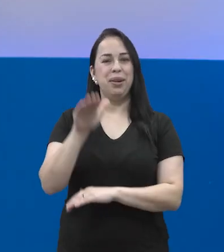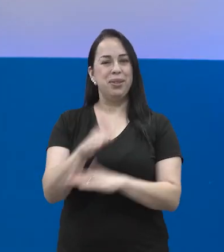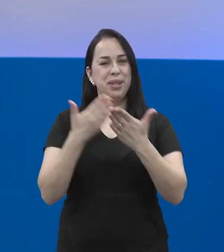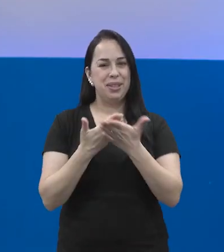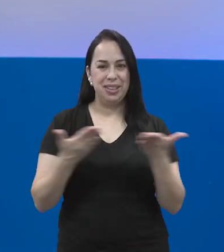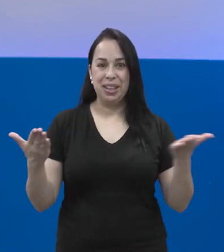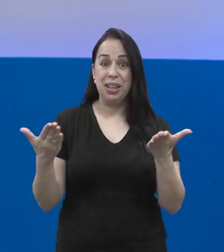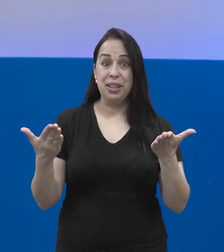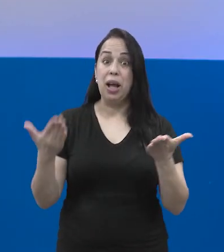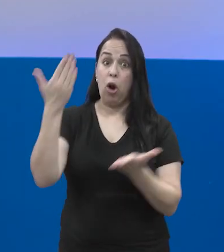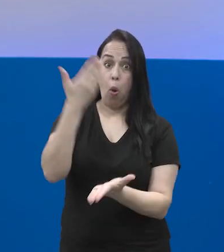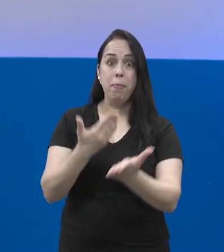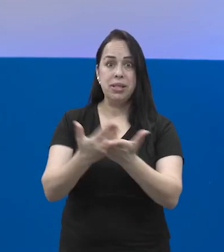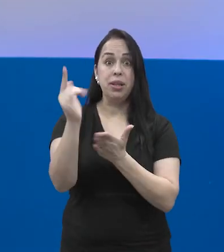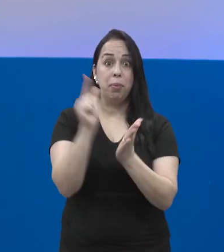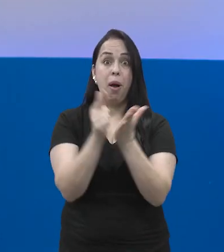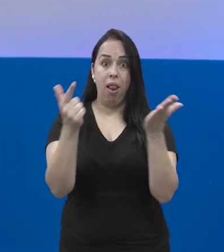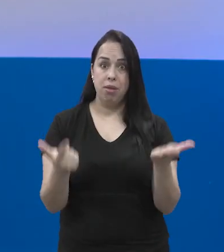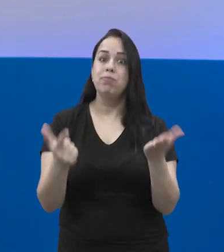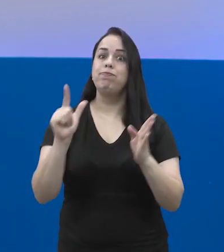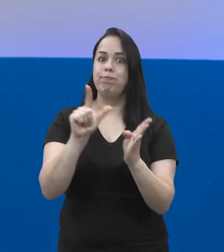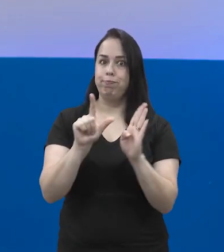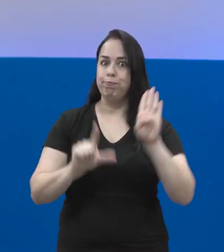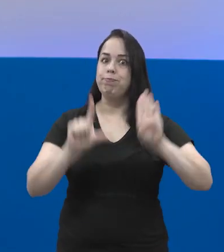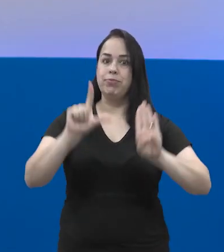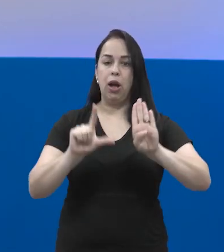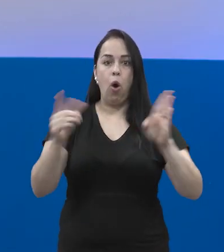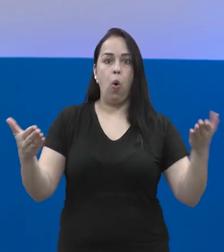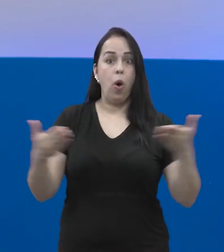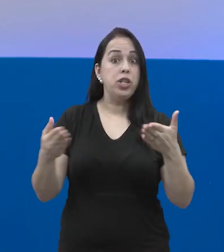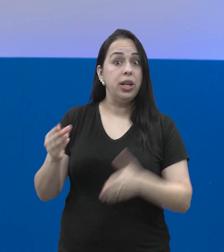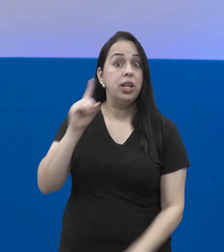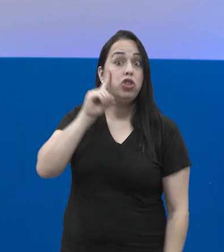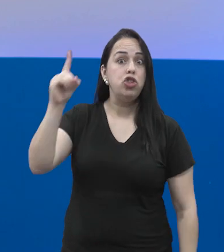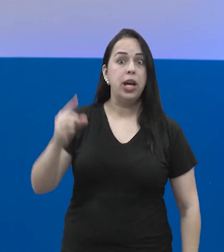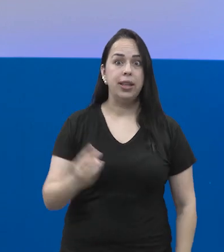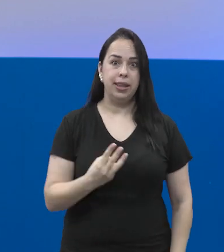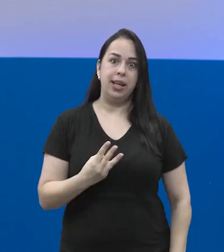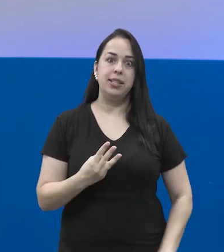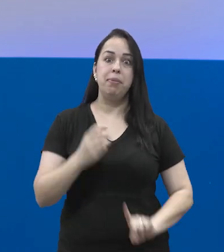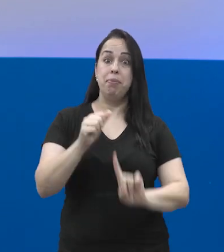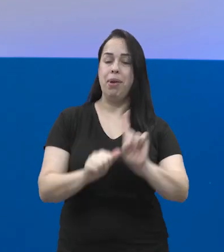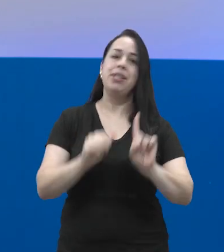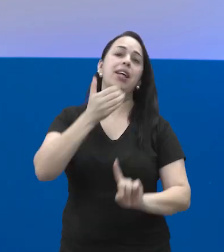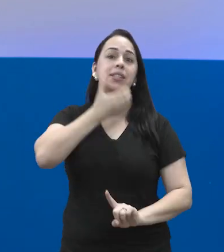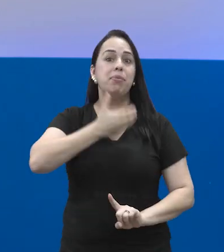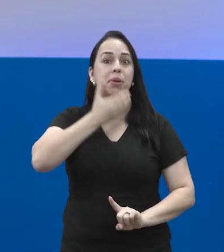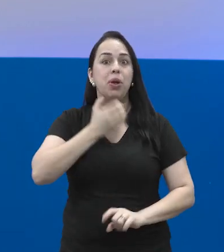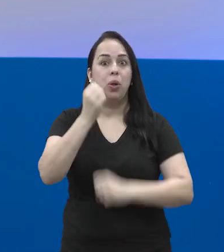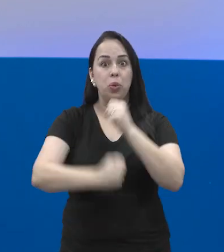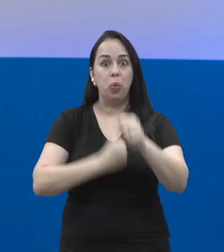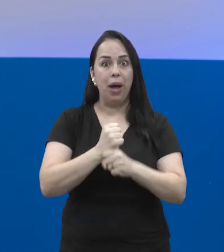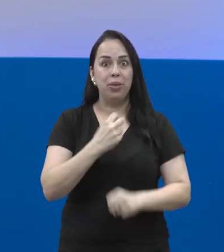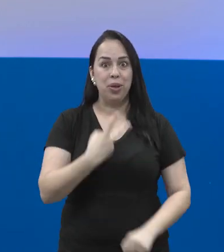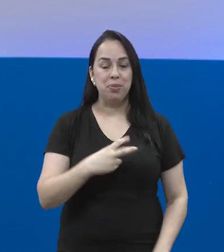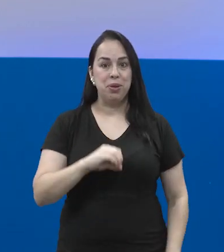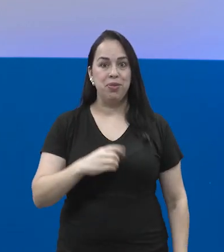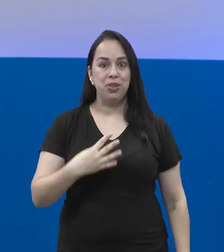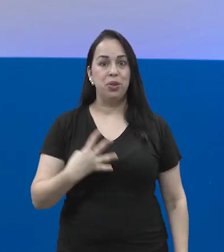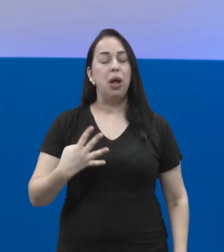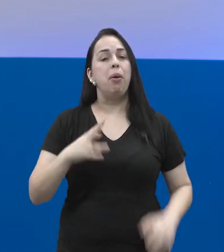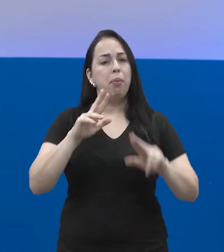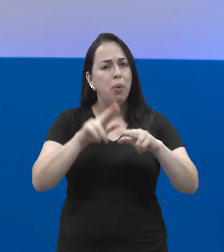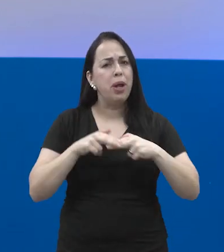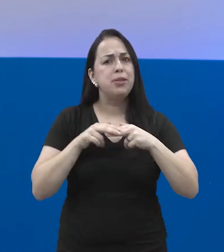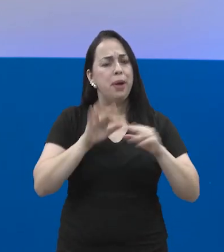Ótima tarde para você, no ar o Boletim Legislativo desta terça-feira, dia 3 de dezembro de